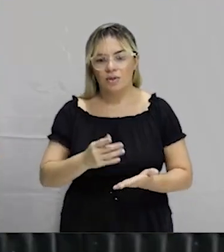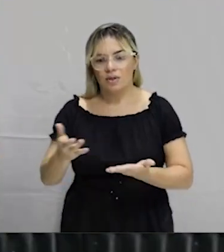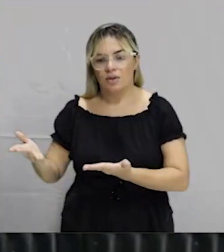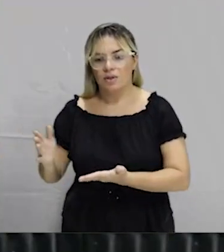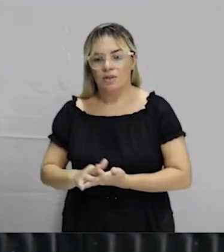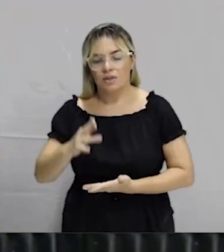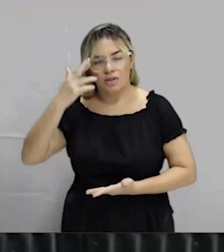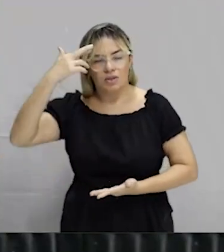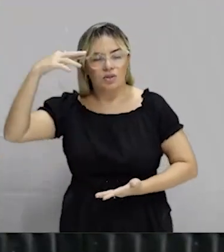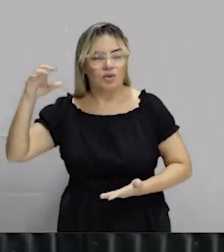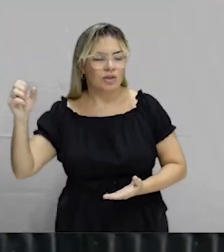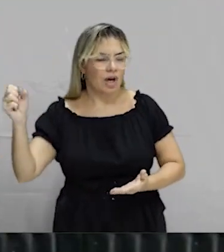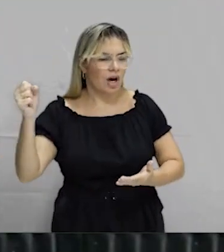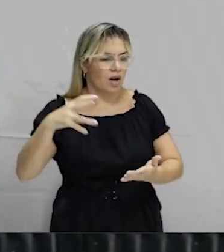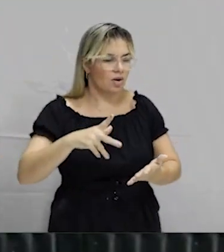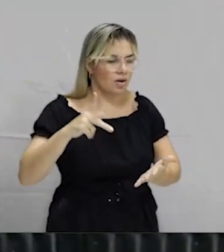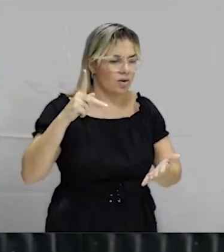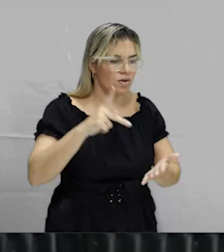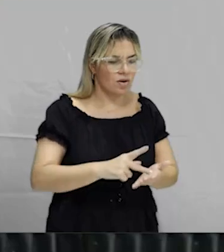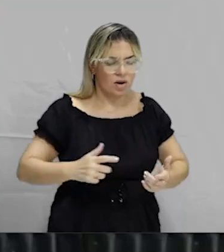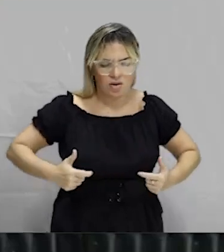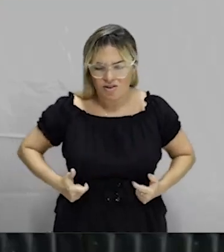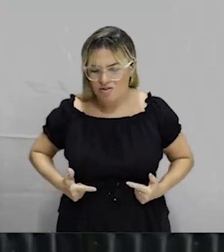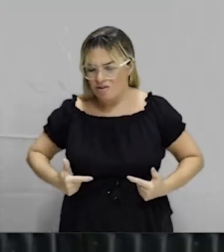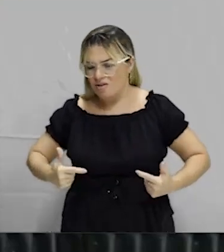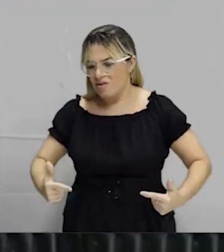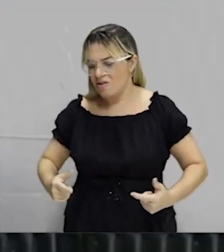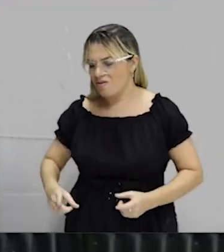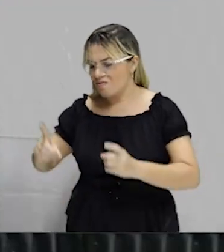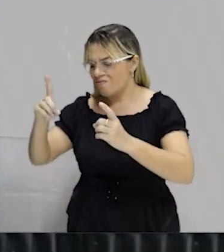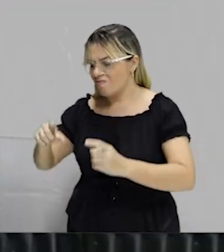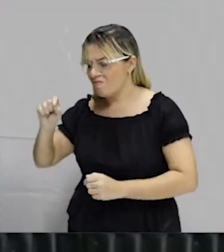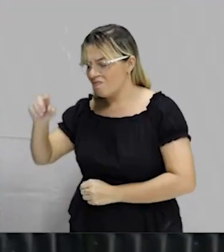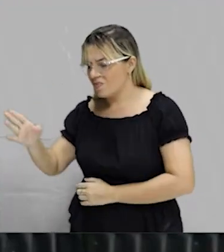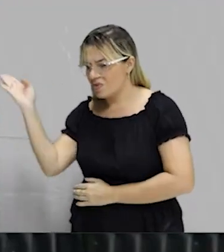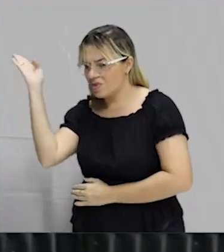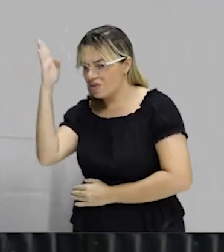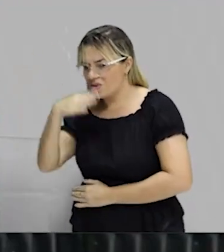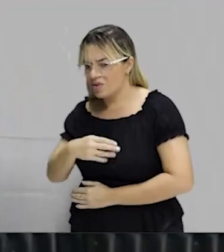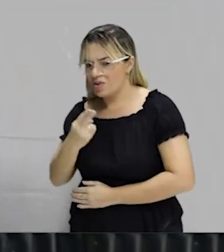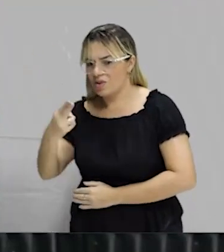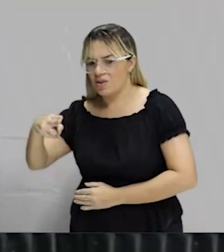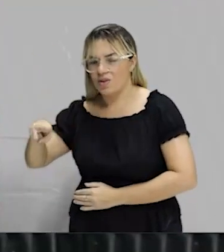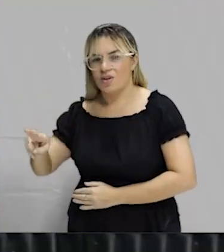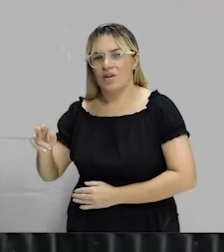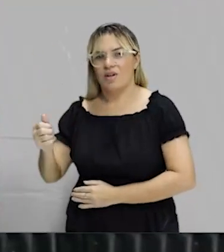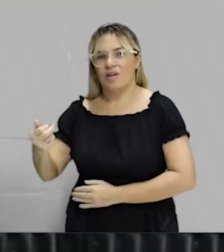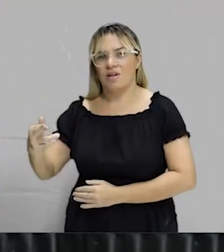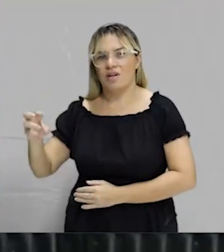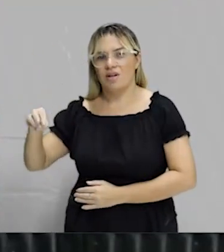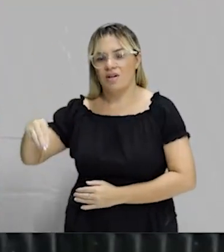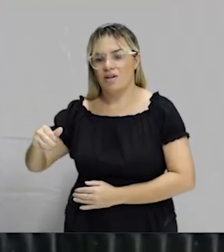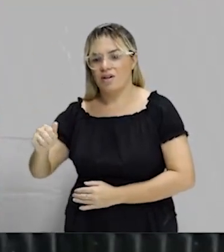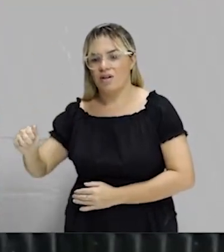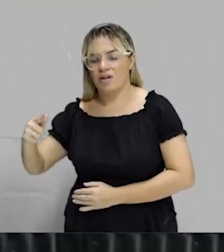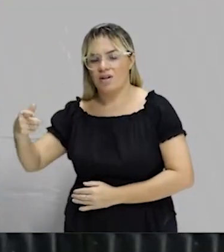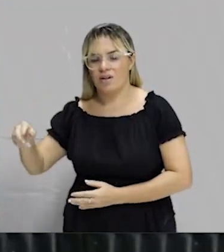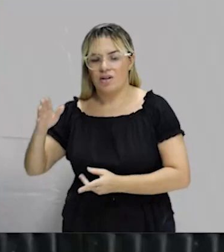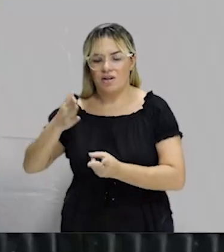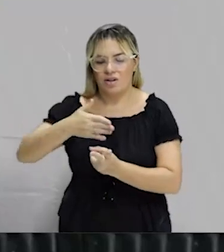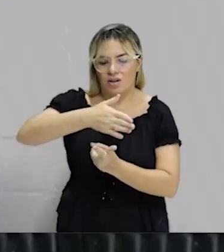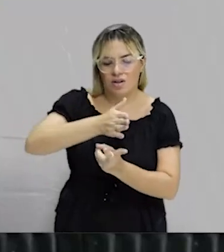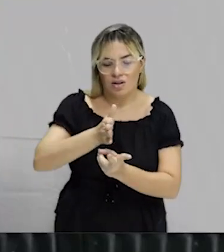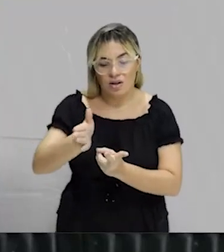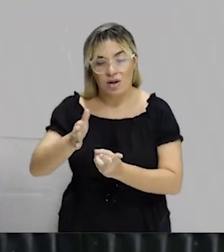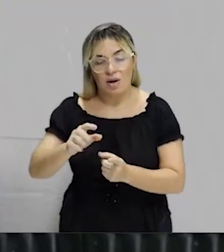e da verdade, que lutava contra essa divindade maligna chamada de Aramã. Então, é um dualismo, porém com